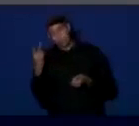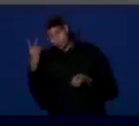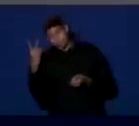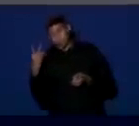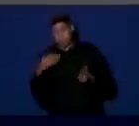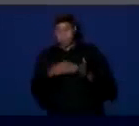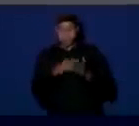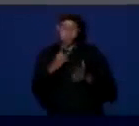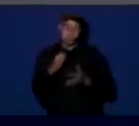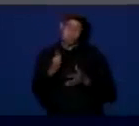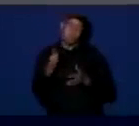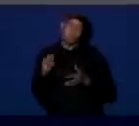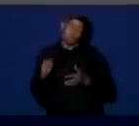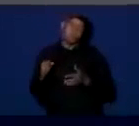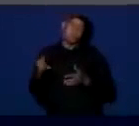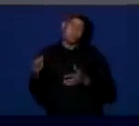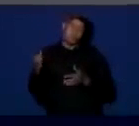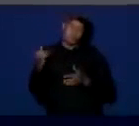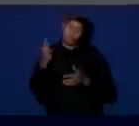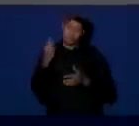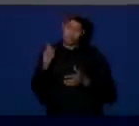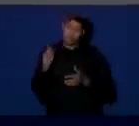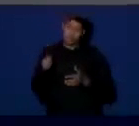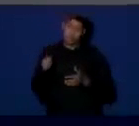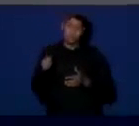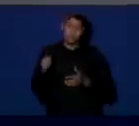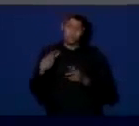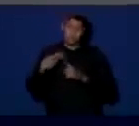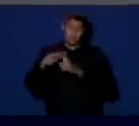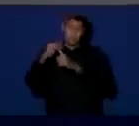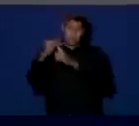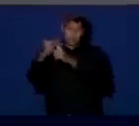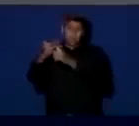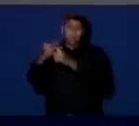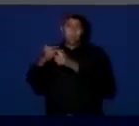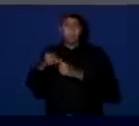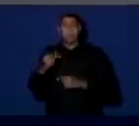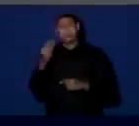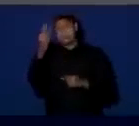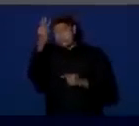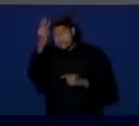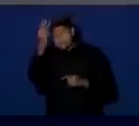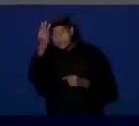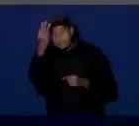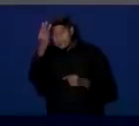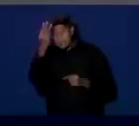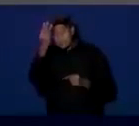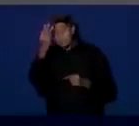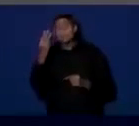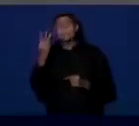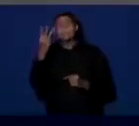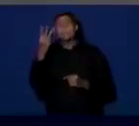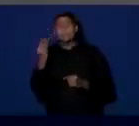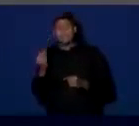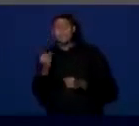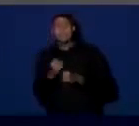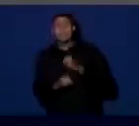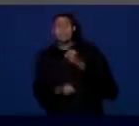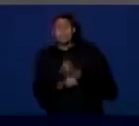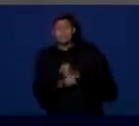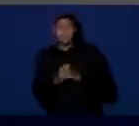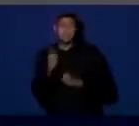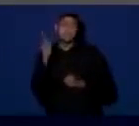2018 o juro era um ponto maior que isso, não é muito, né? Era 3 o 30 anos nos Estados